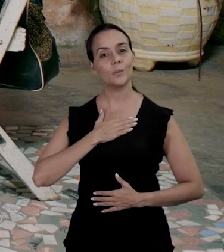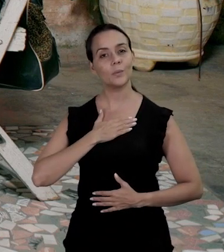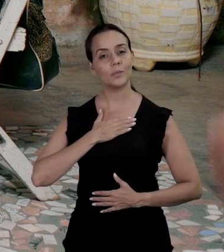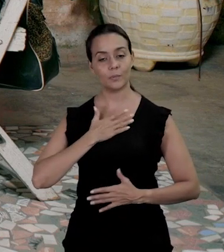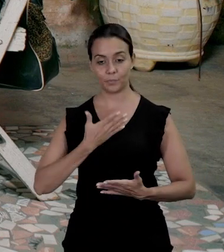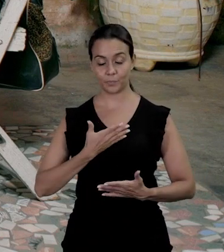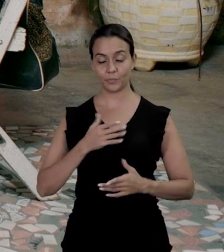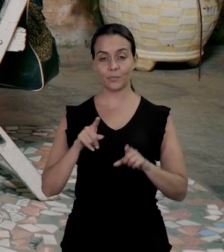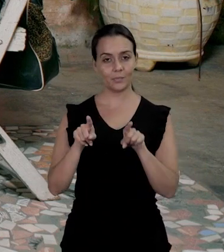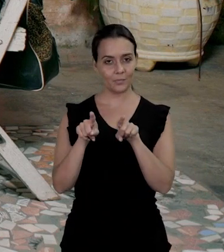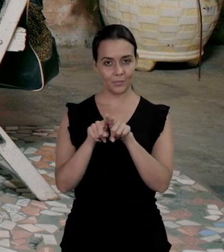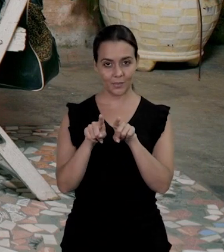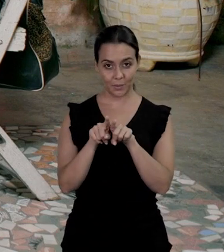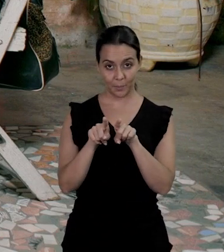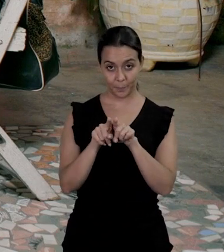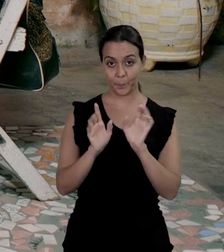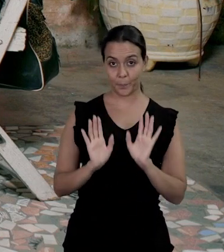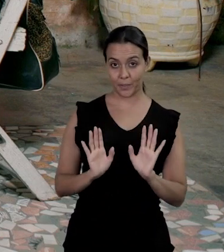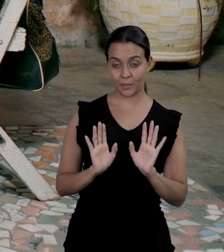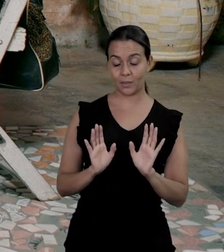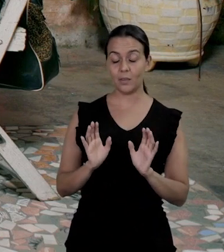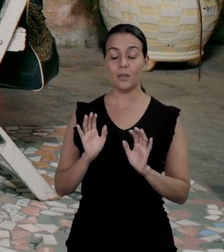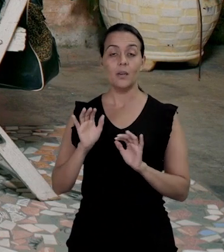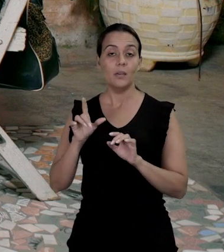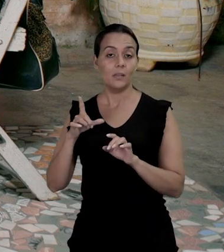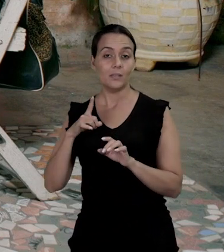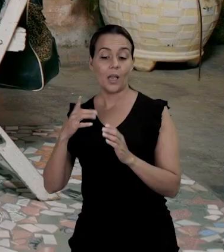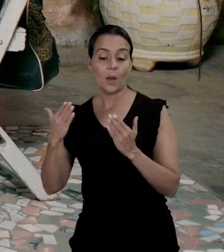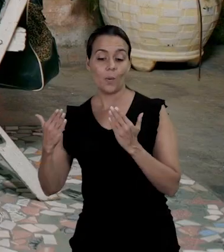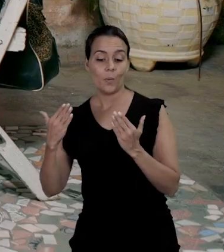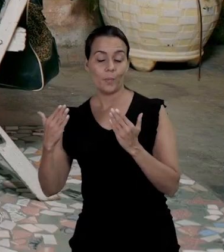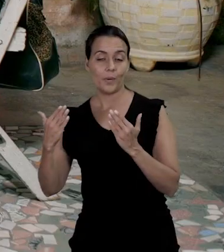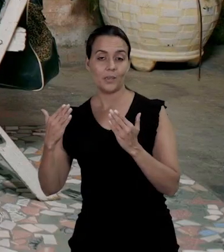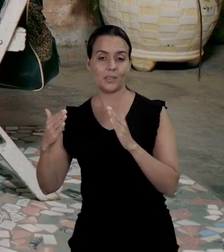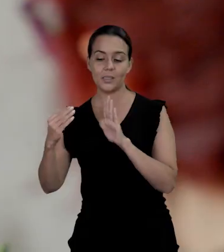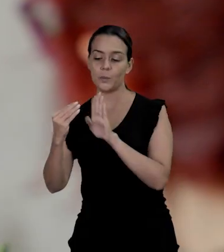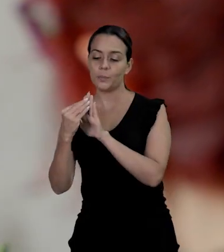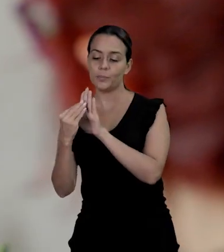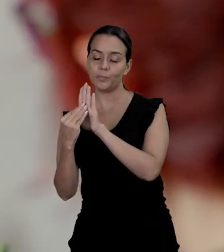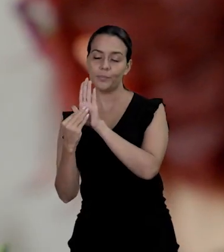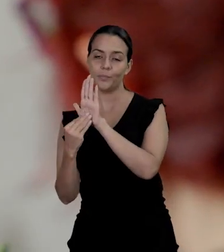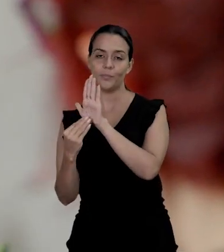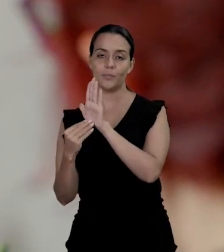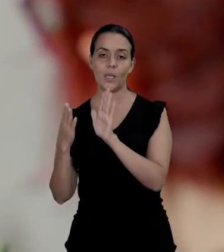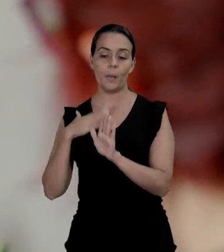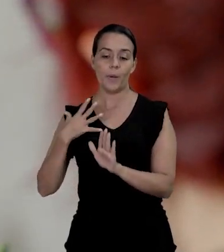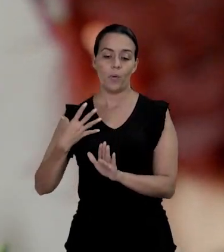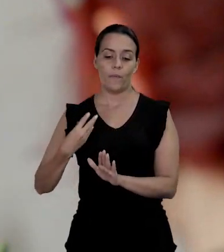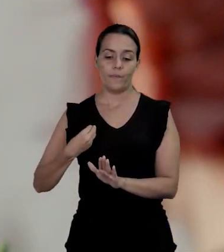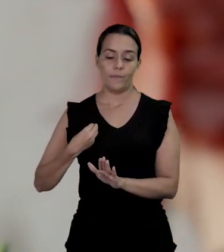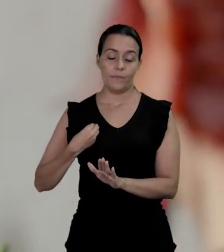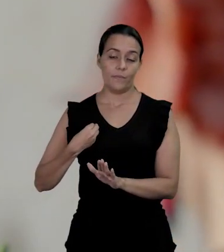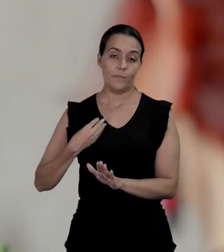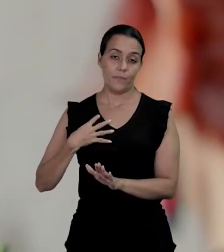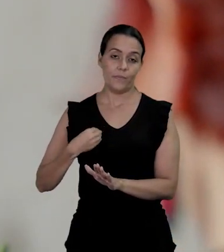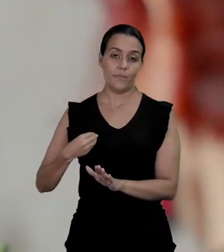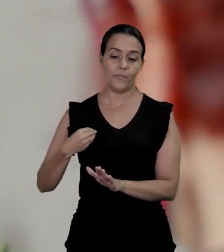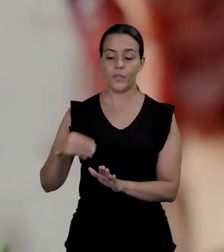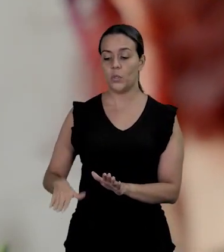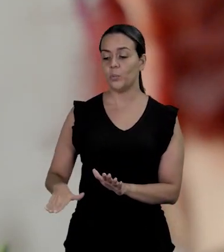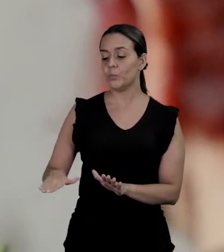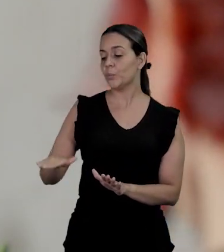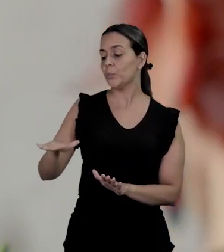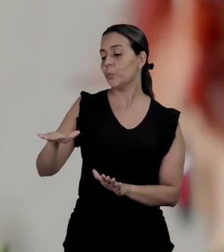uma certeza de que o filho dela vai ter uma vida heteronormativa e daí por diante. O terror é implantado principalmente sobre o risco das